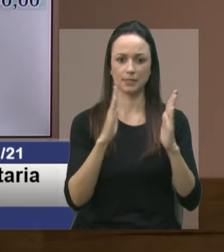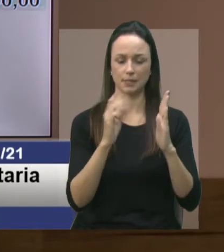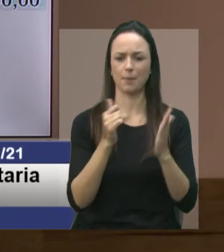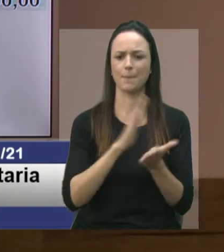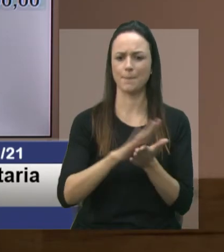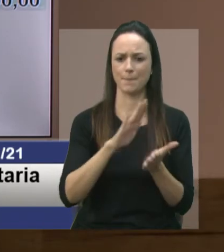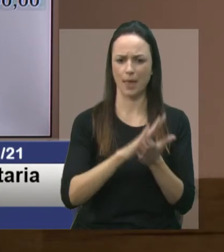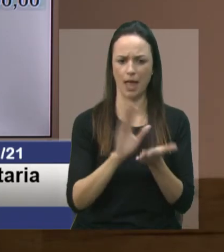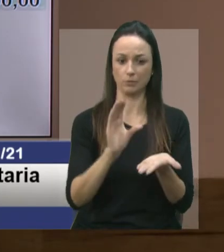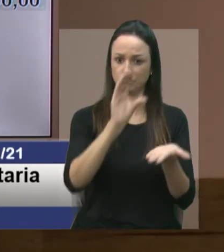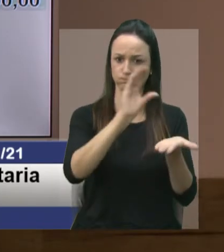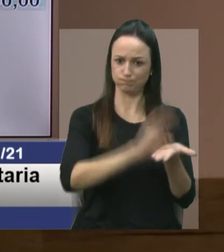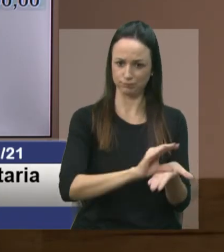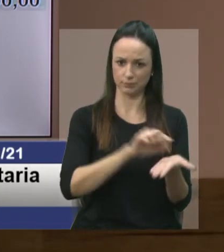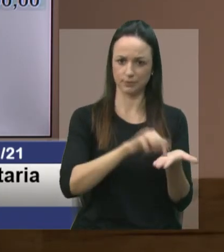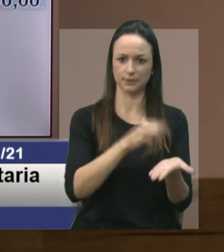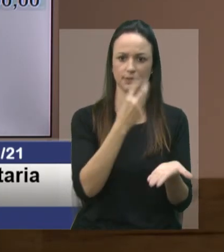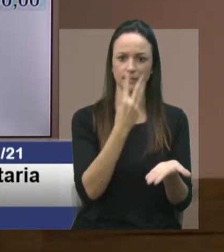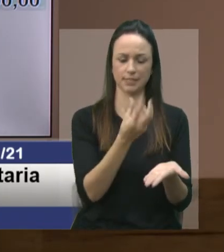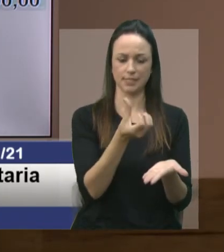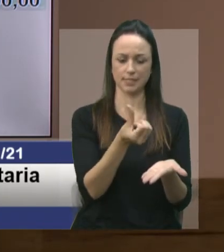despesa empenhada